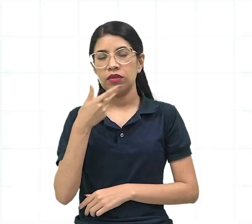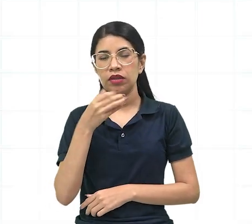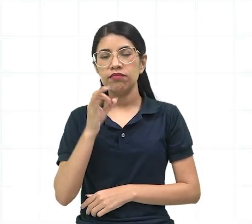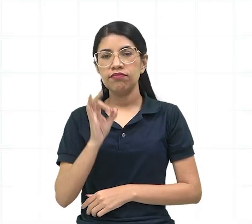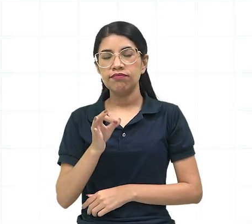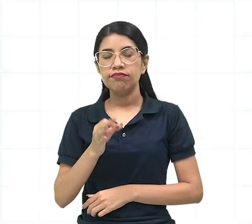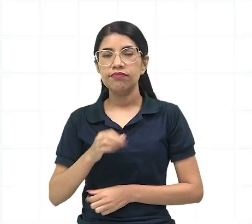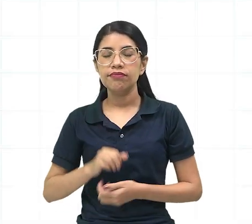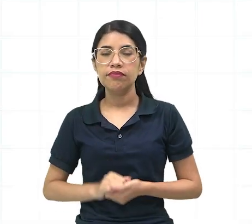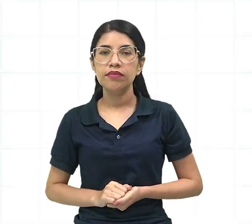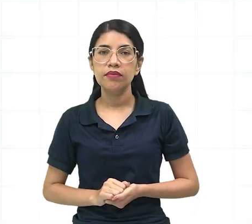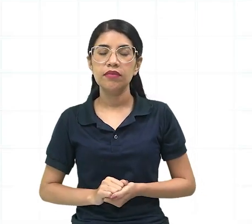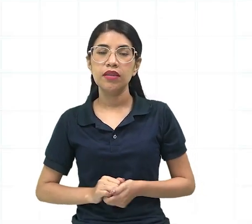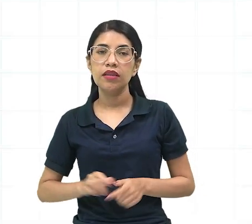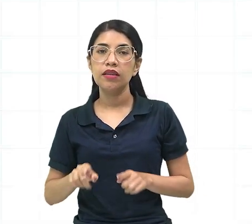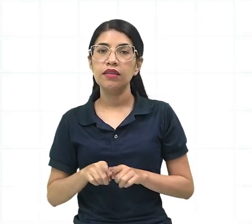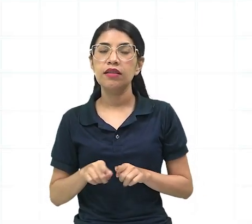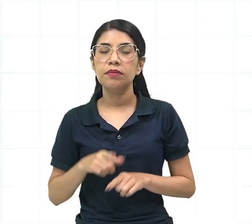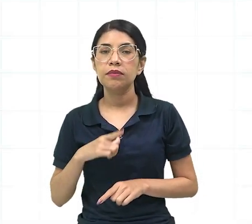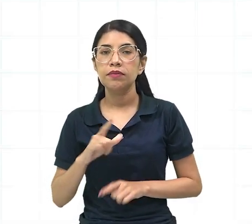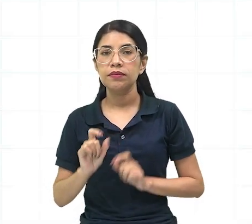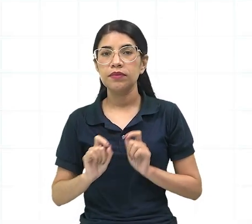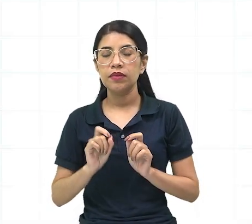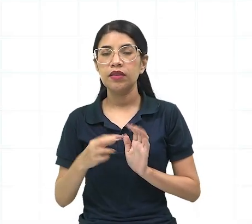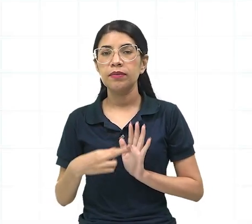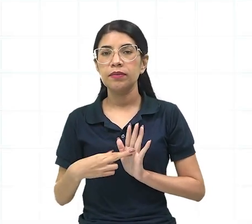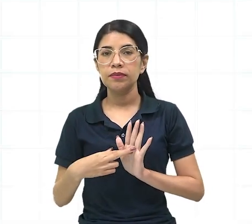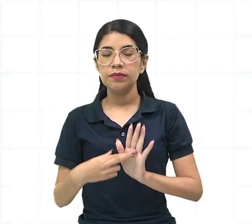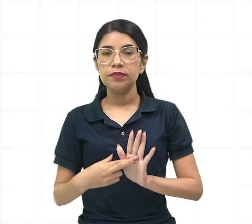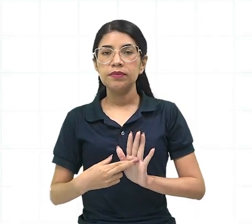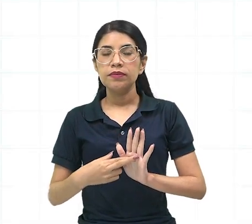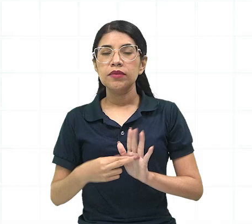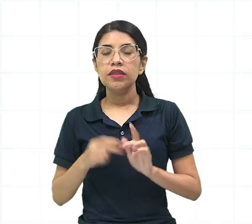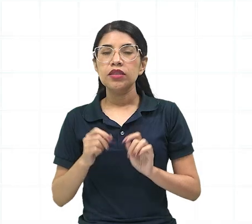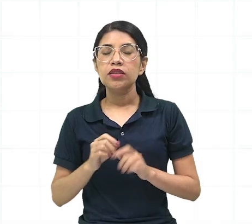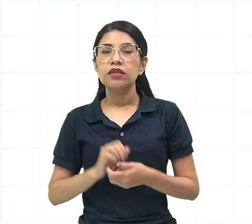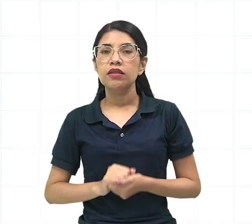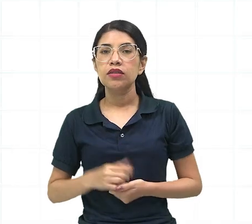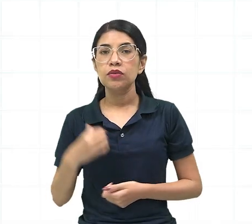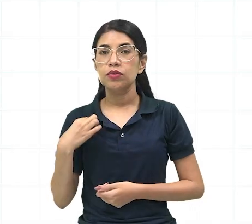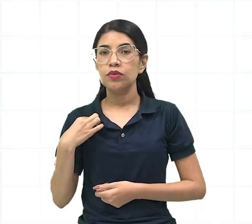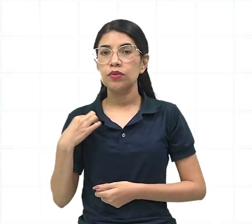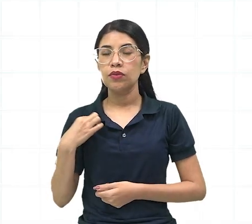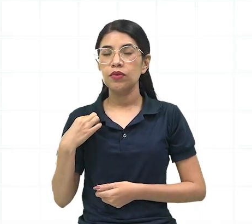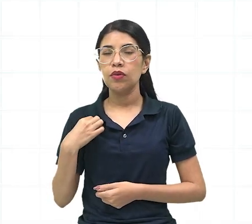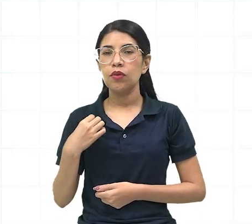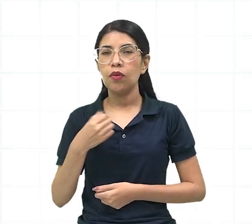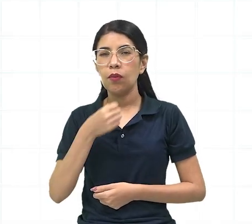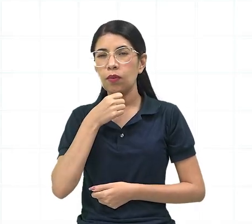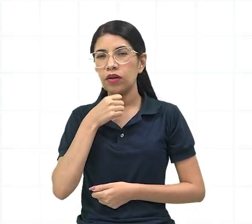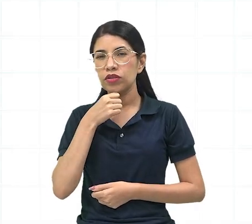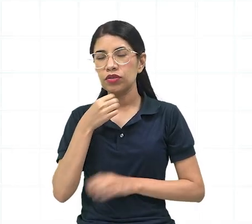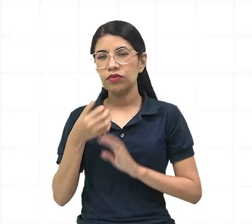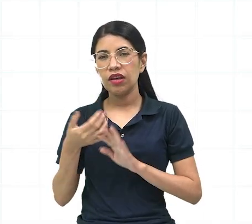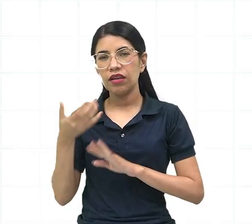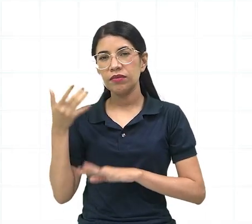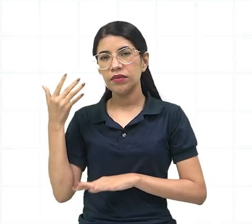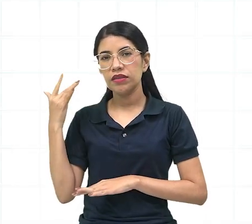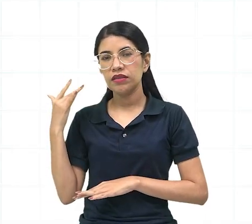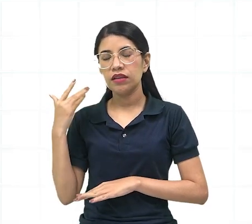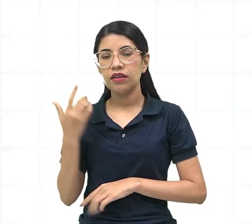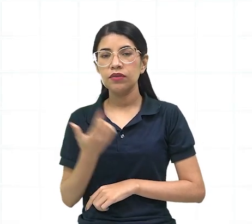né? A gente tem aí uma representação de figurino antigo. Vamos ver